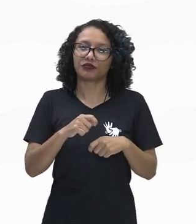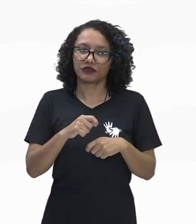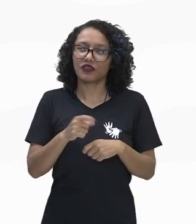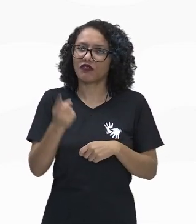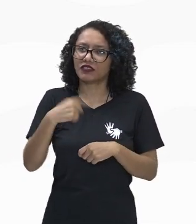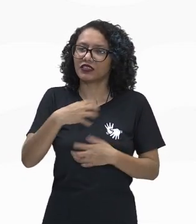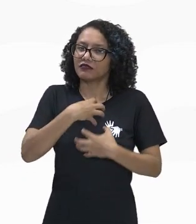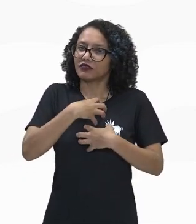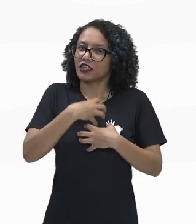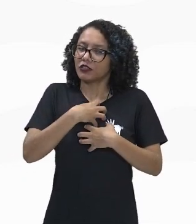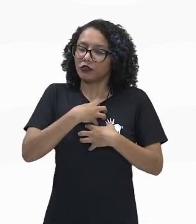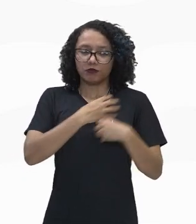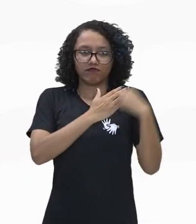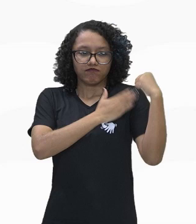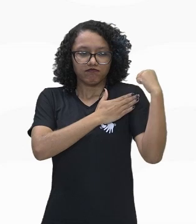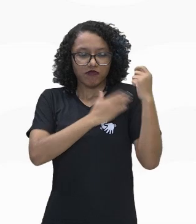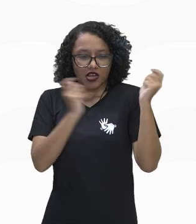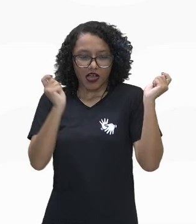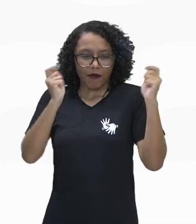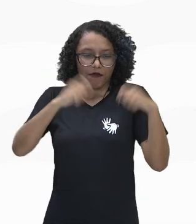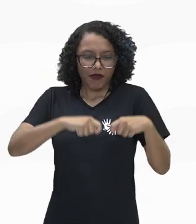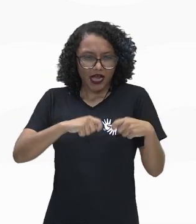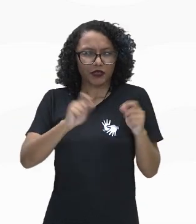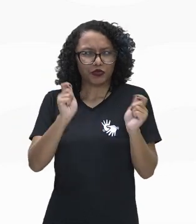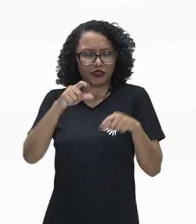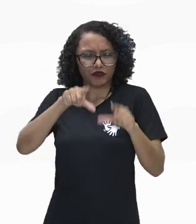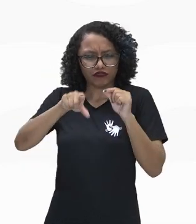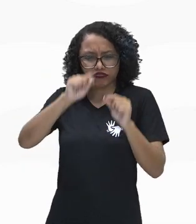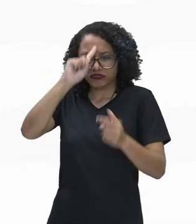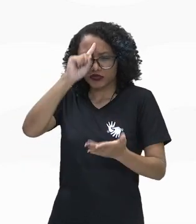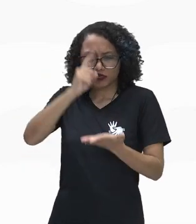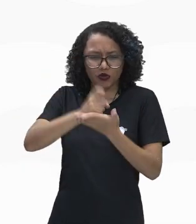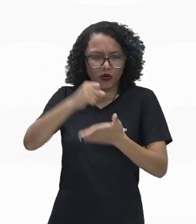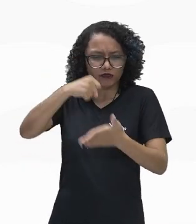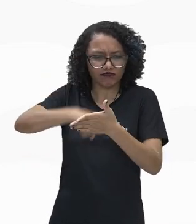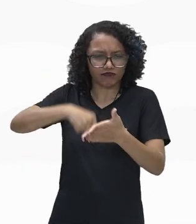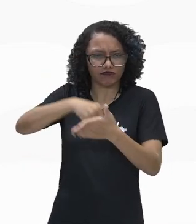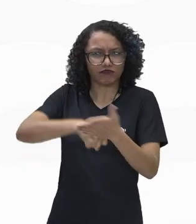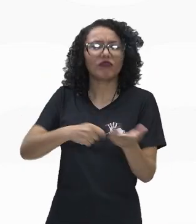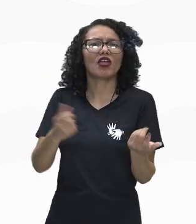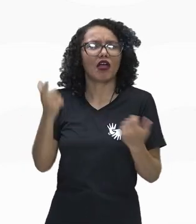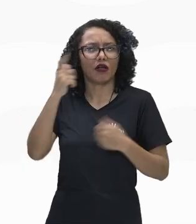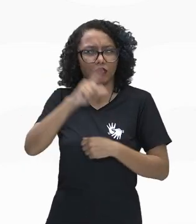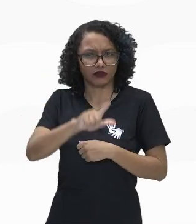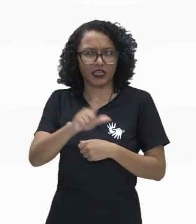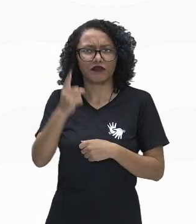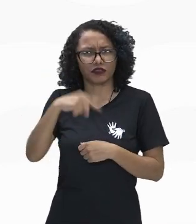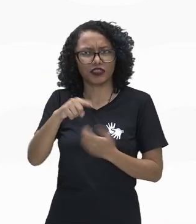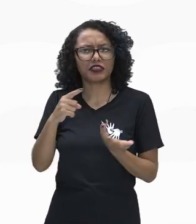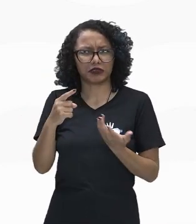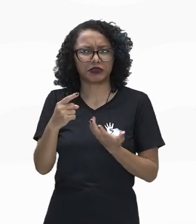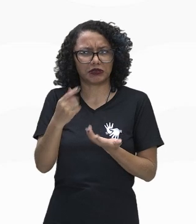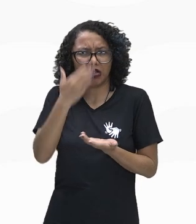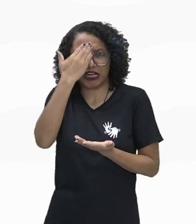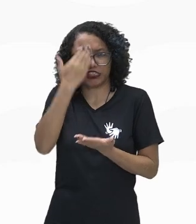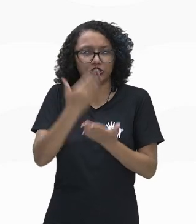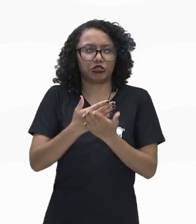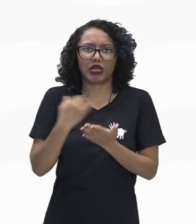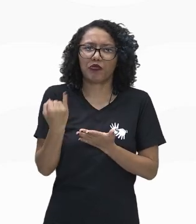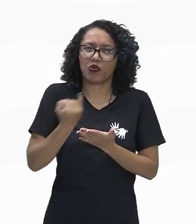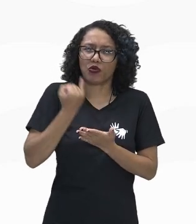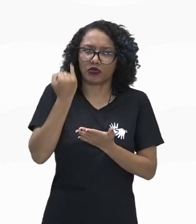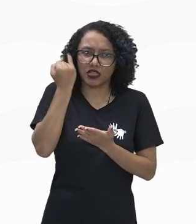sentir mais empoderados em tomar decisões, em lutar por causas que vocês acham ali que é pertinente, que vocês acham que